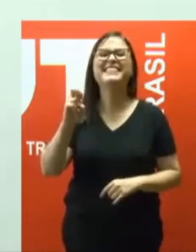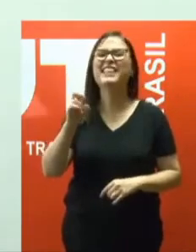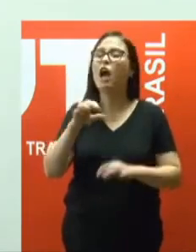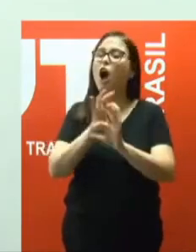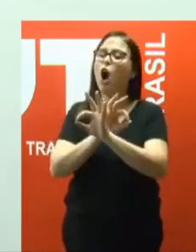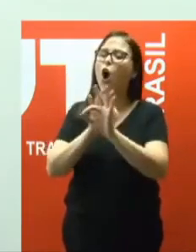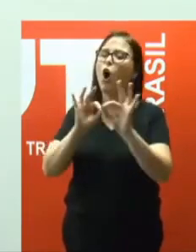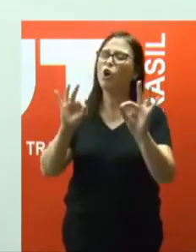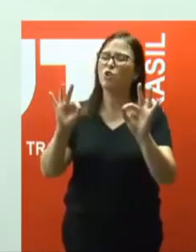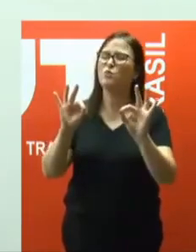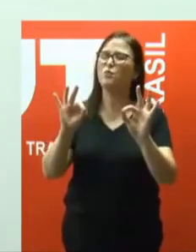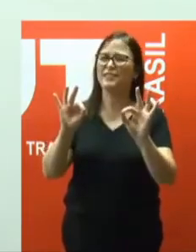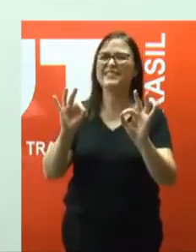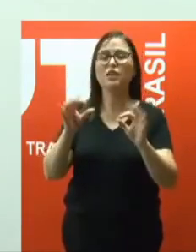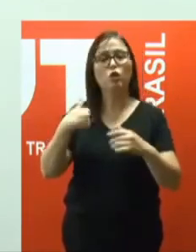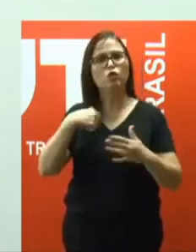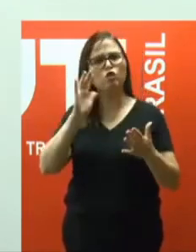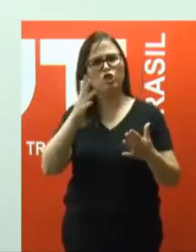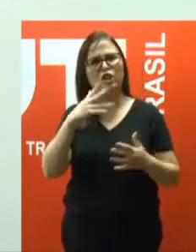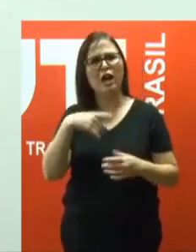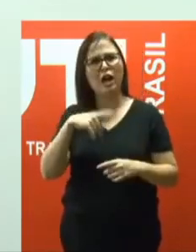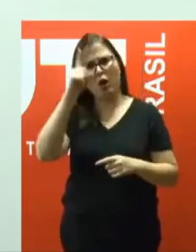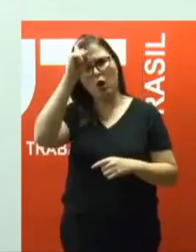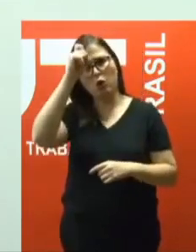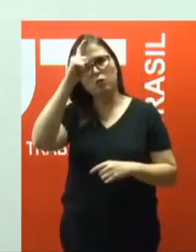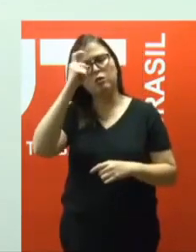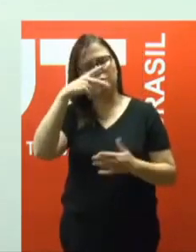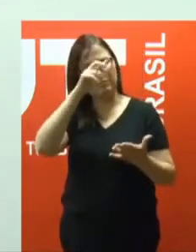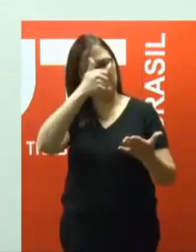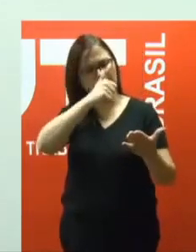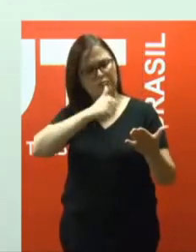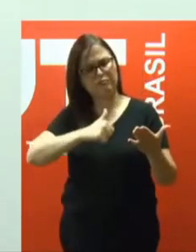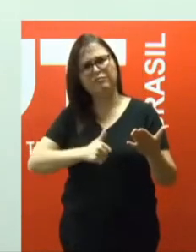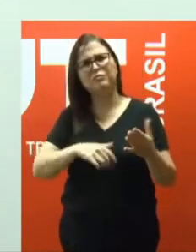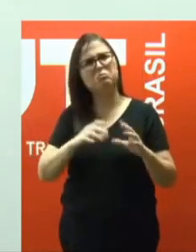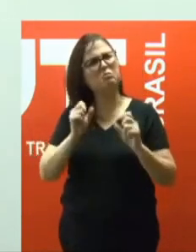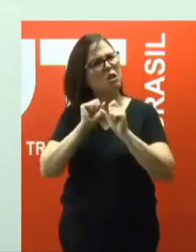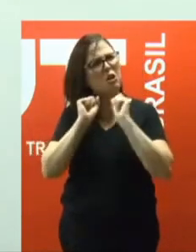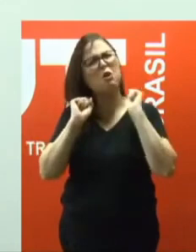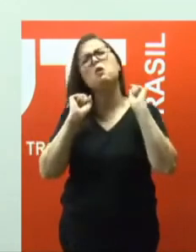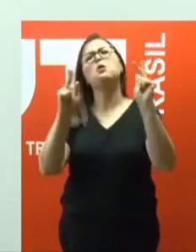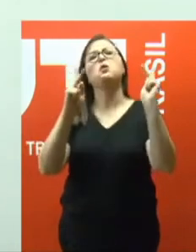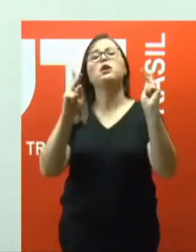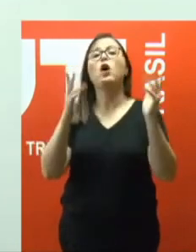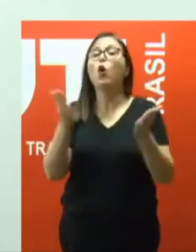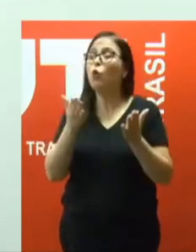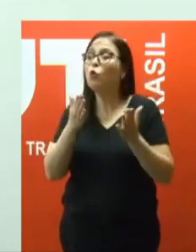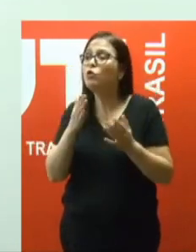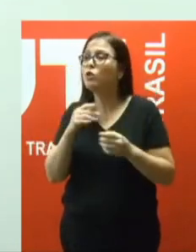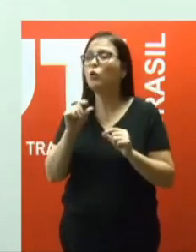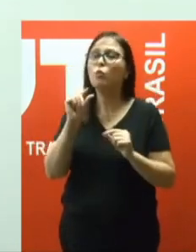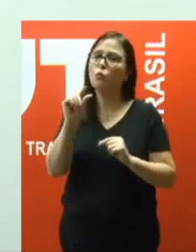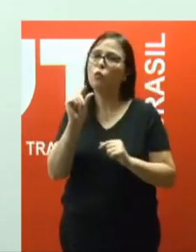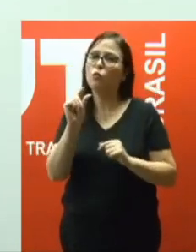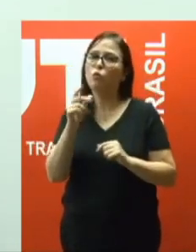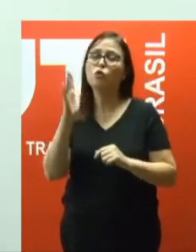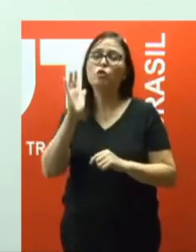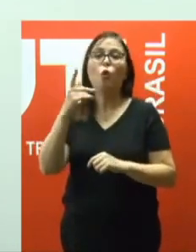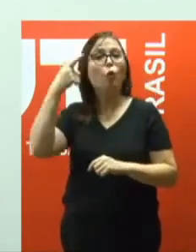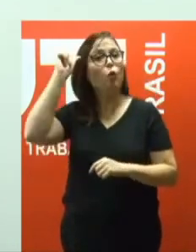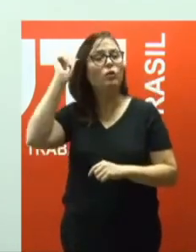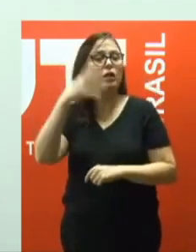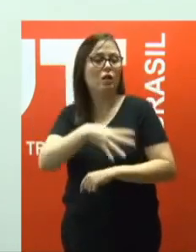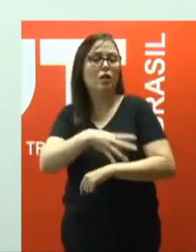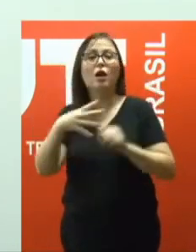mas é verdade. Eu fiz exame, eu tô inteiraço. Hoje eu estou um pouco baqueado porque eu tomei a quarta vacina ontem,